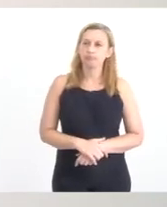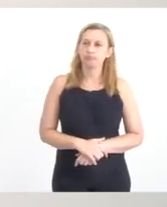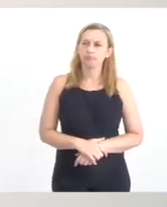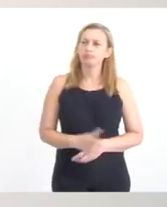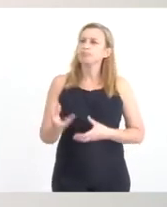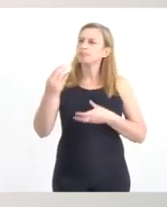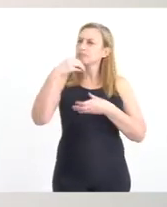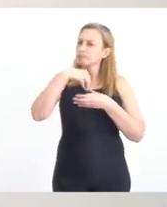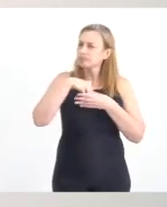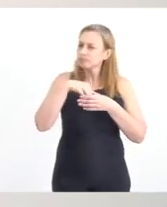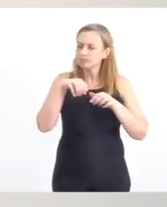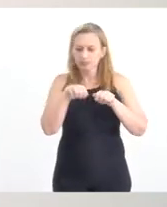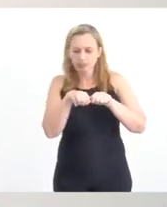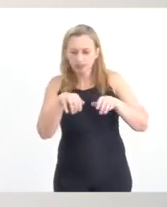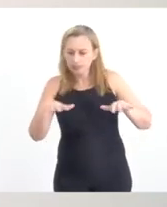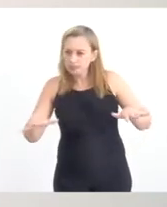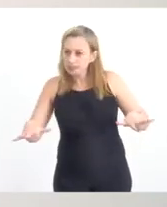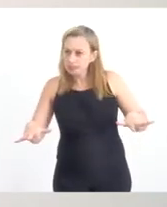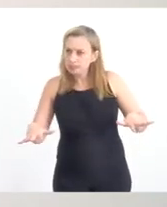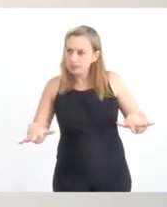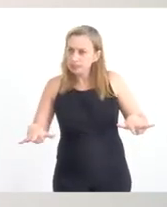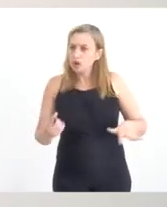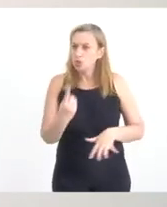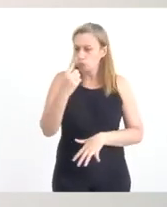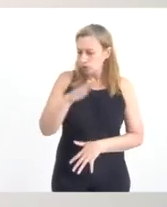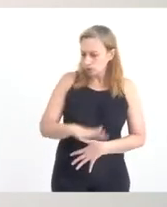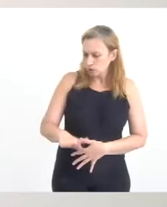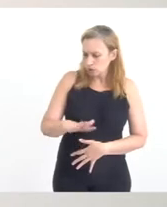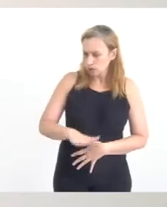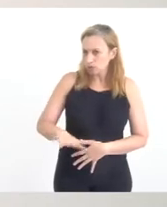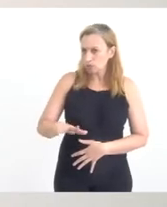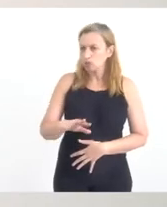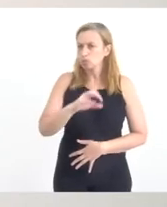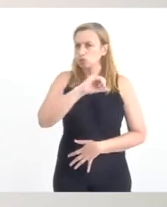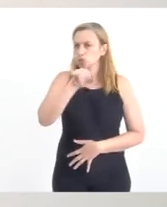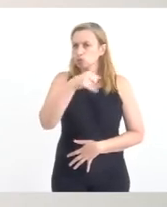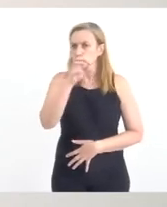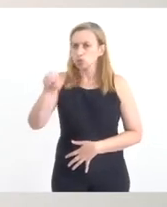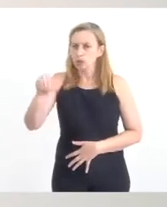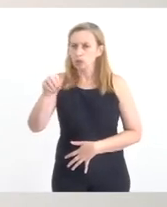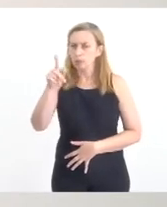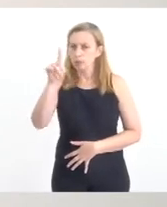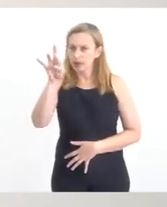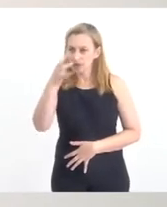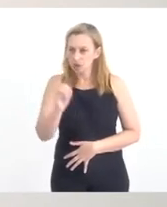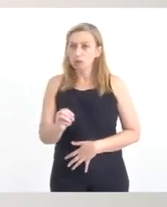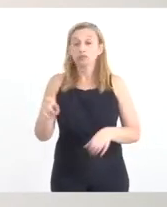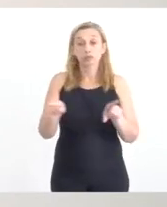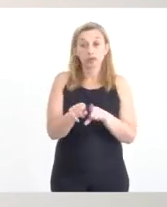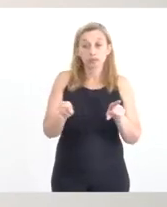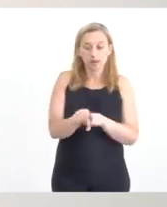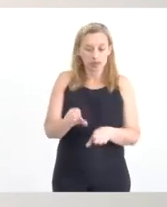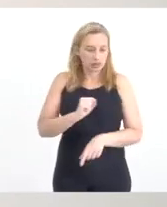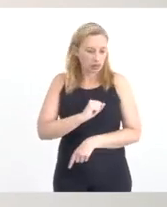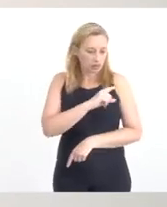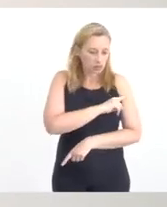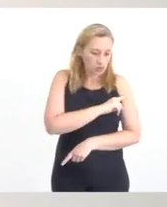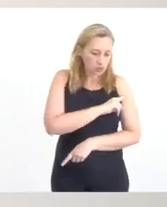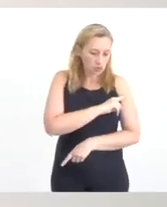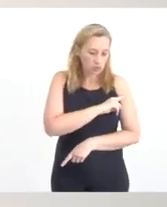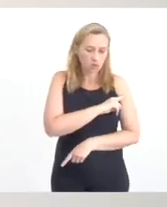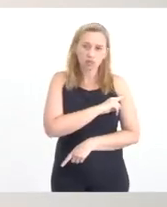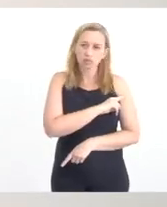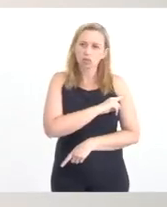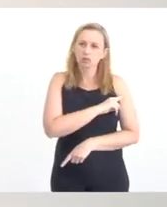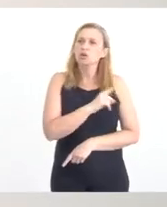dentro de uma pandemia que uma criança como João Pedro também São Gonçalo onde acabou de